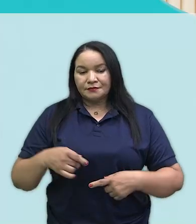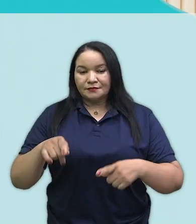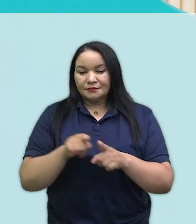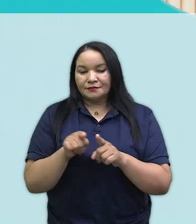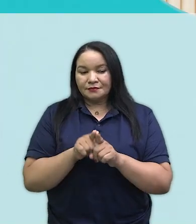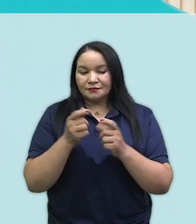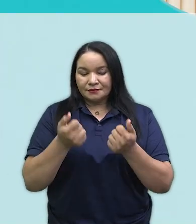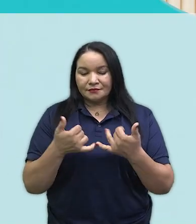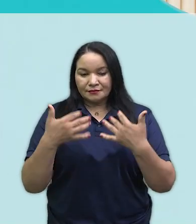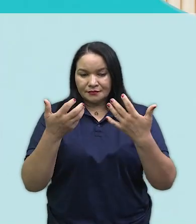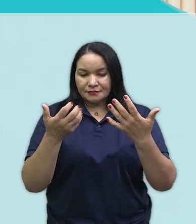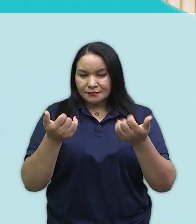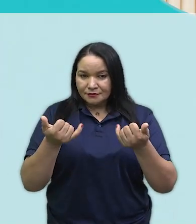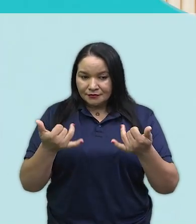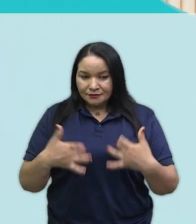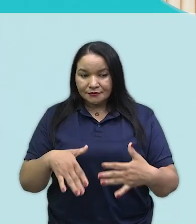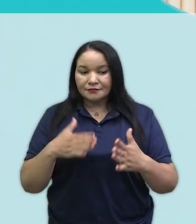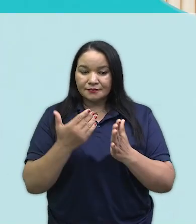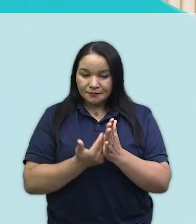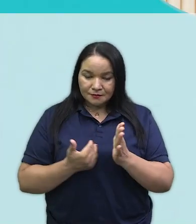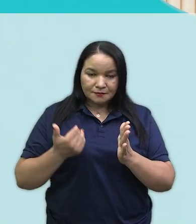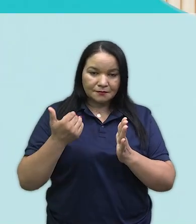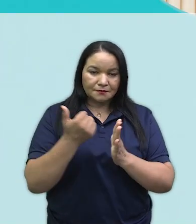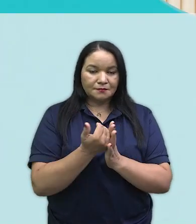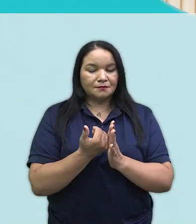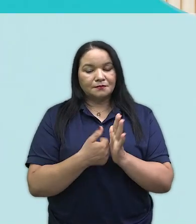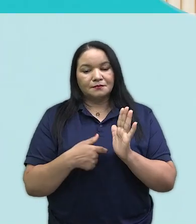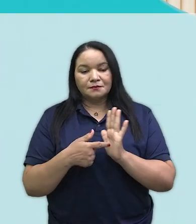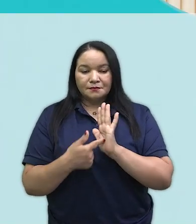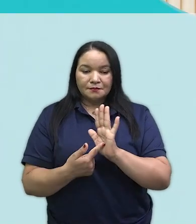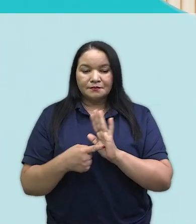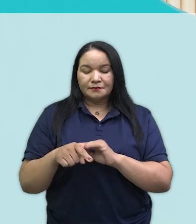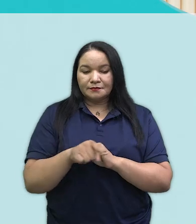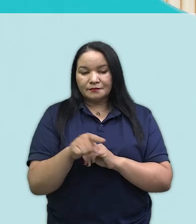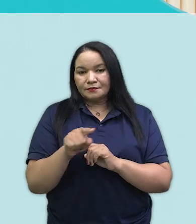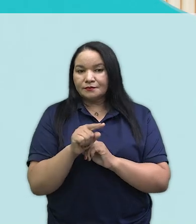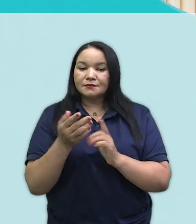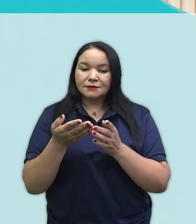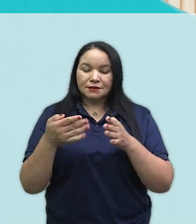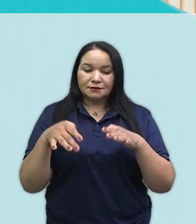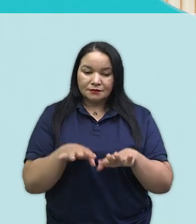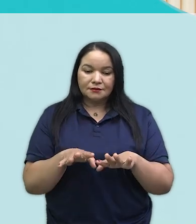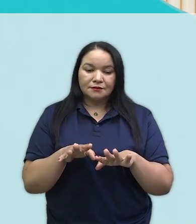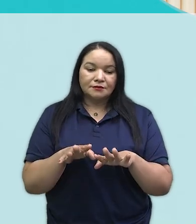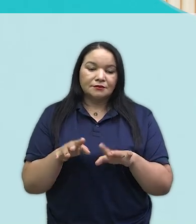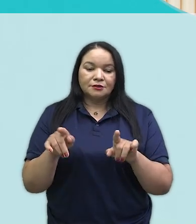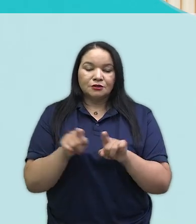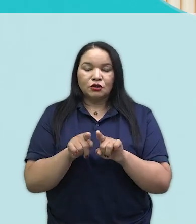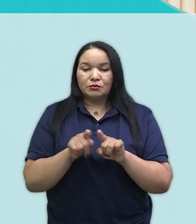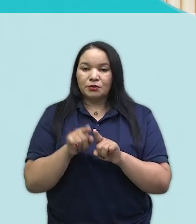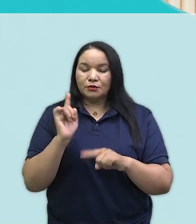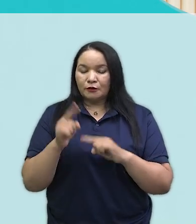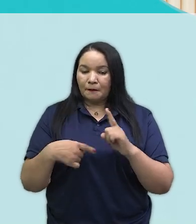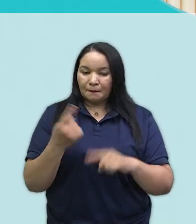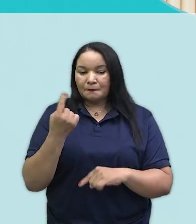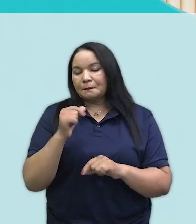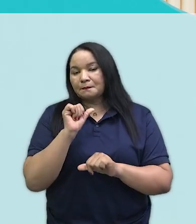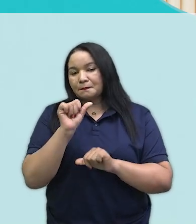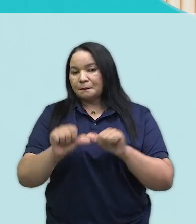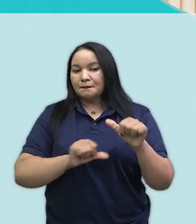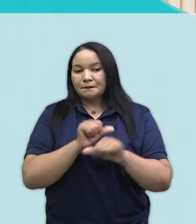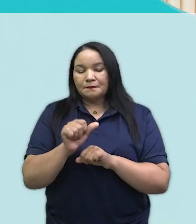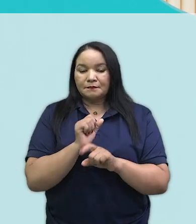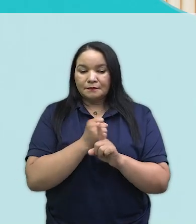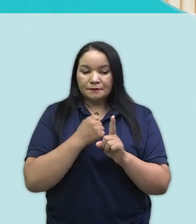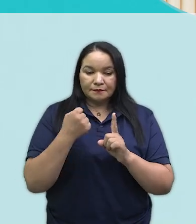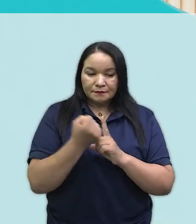para ilustrar mais essa questão da inclusão, né, e da transformação social que as